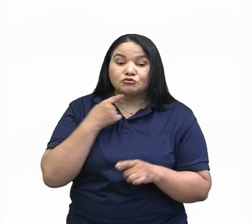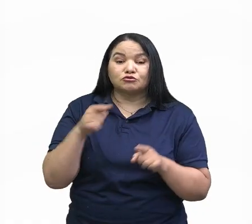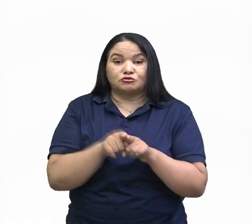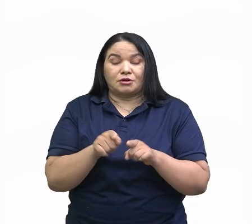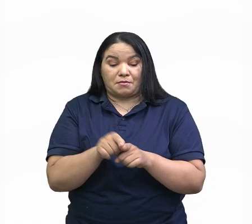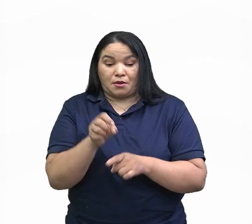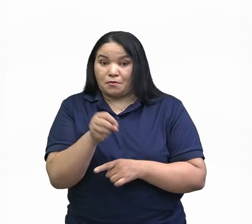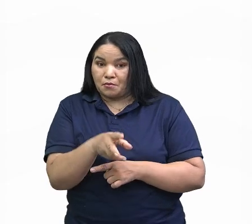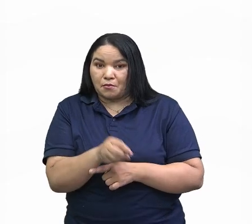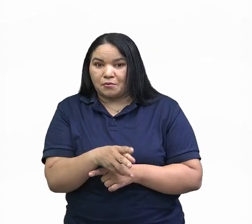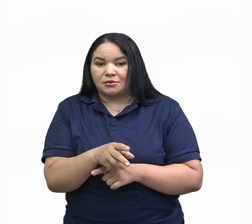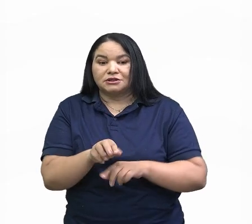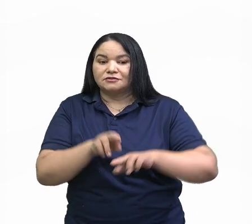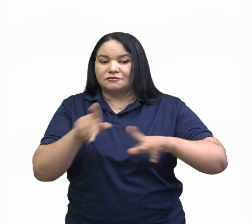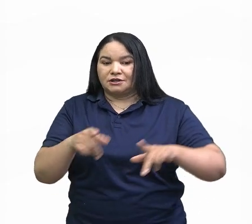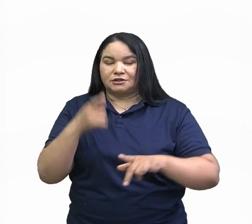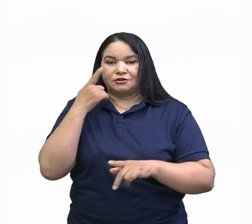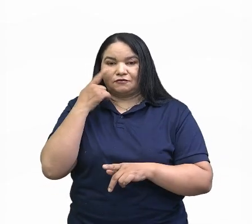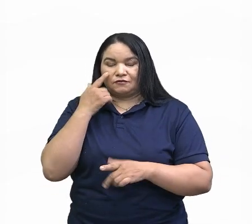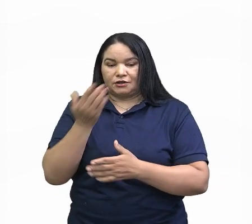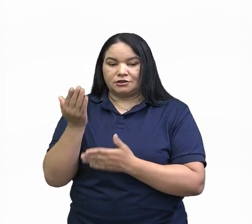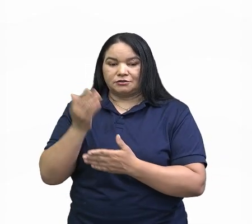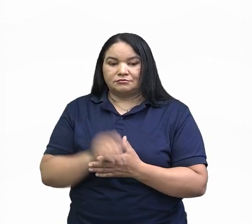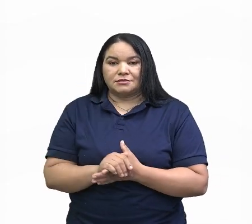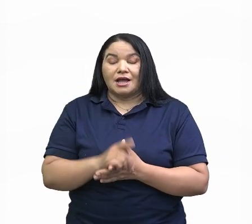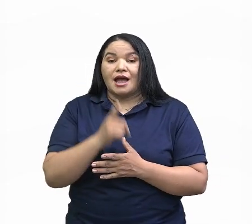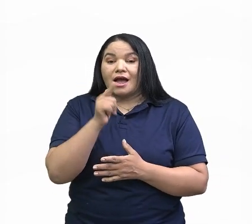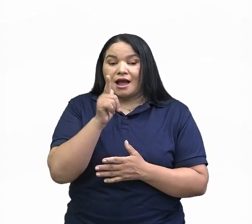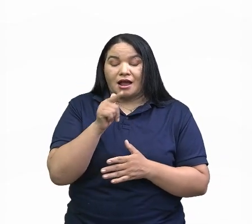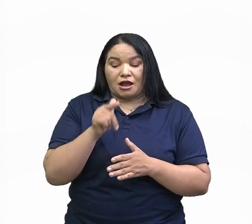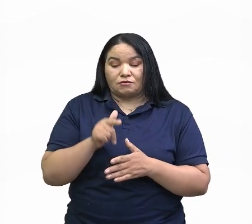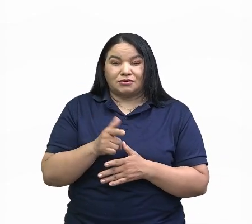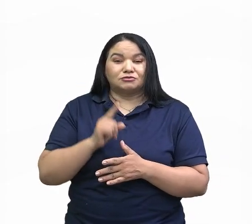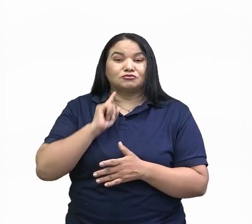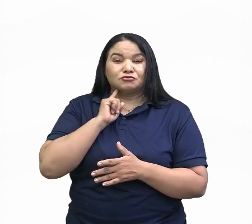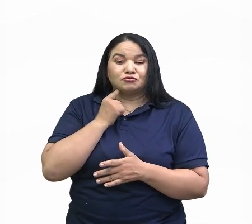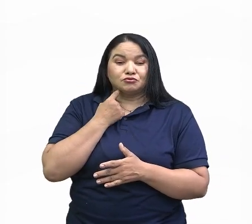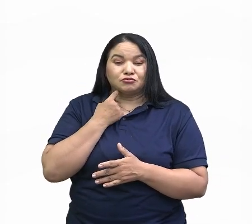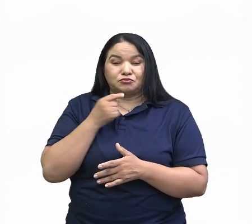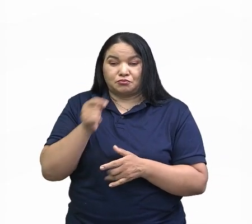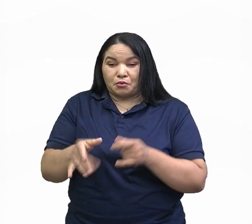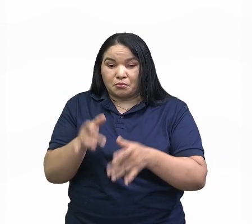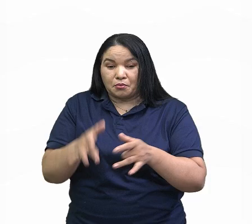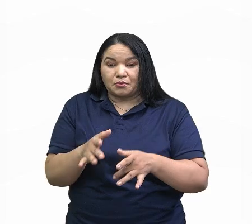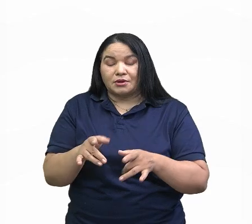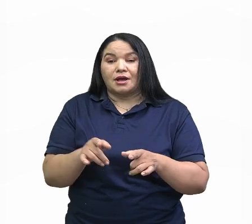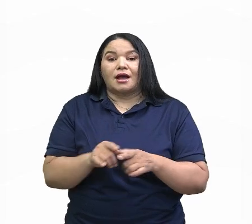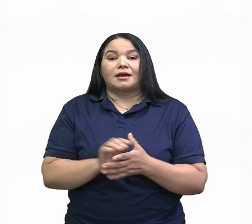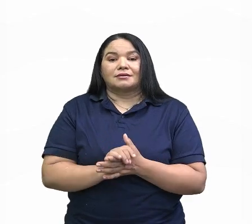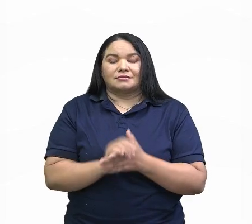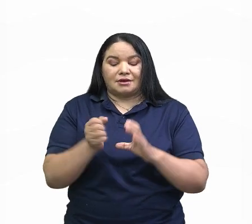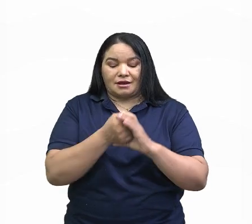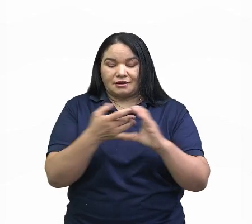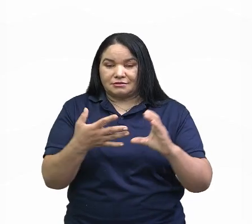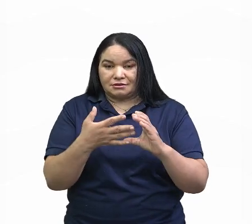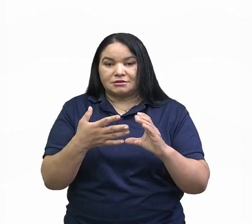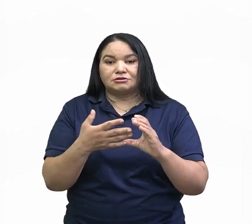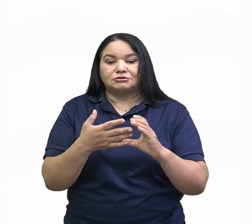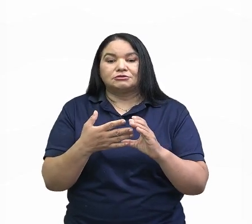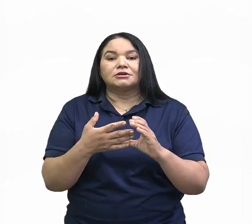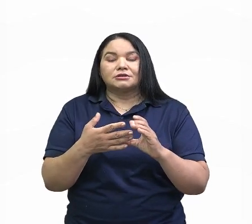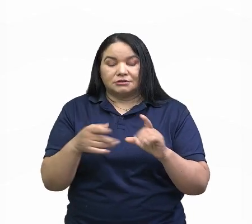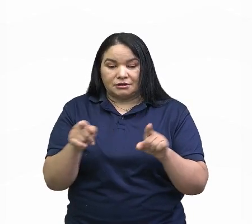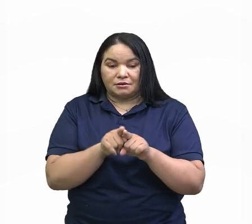essa diferença. Chamamos de água poluída aquela que possui modificações em suas características físicas